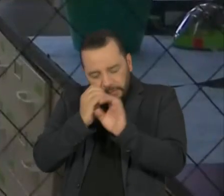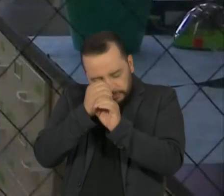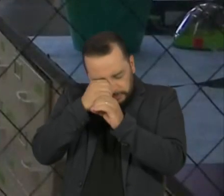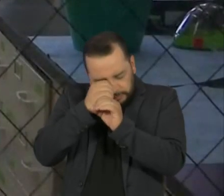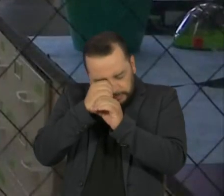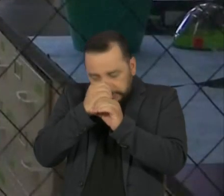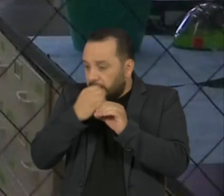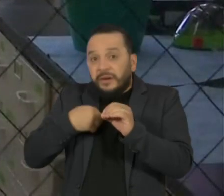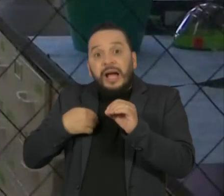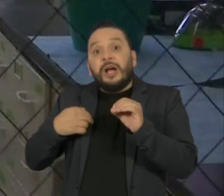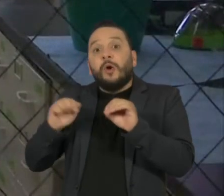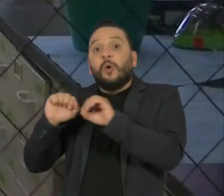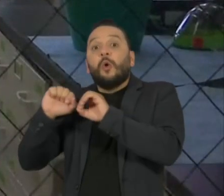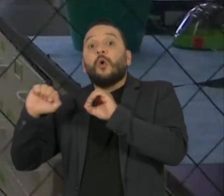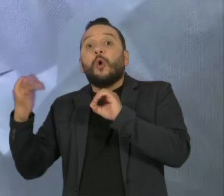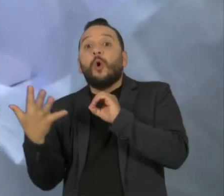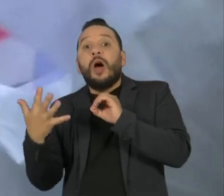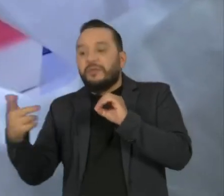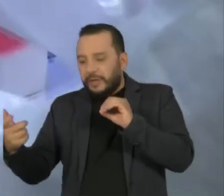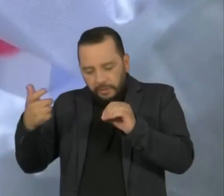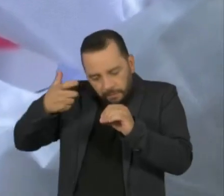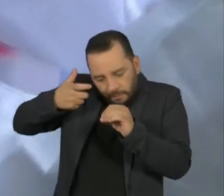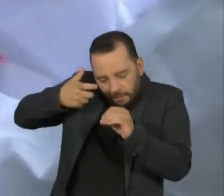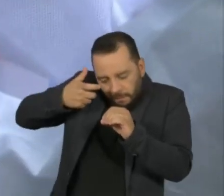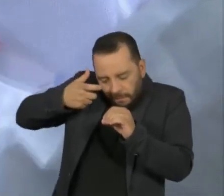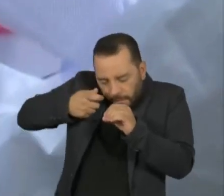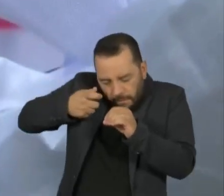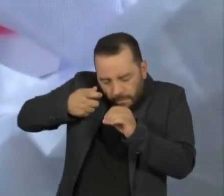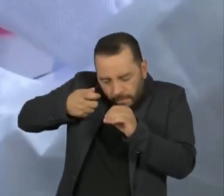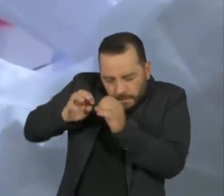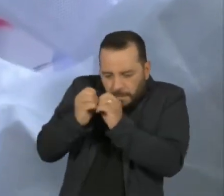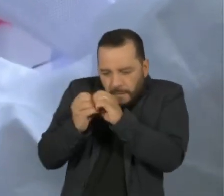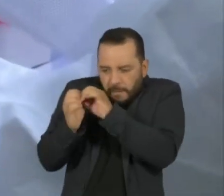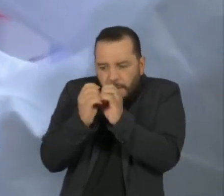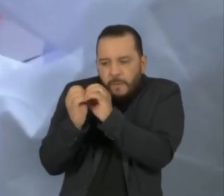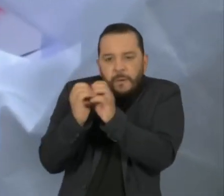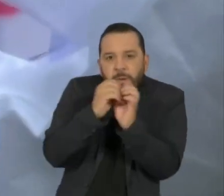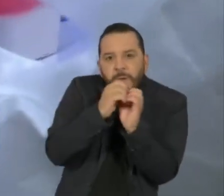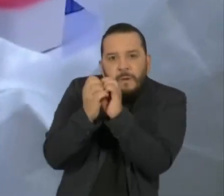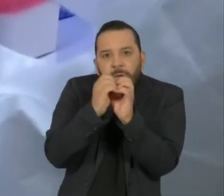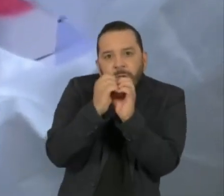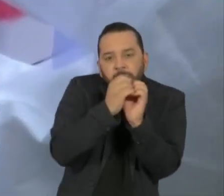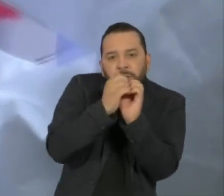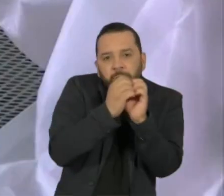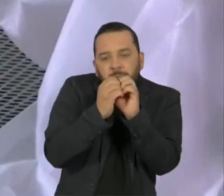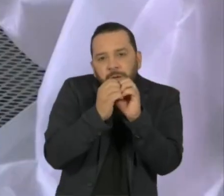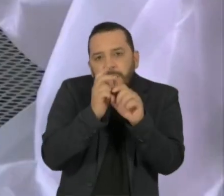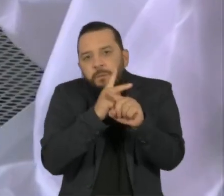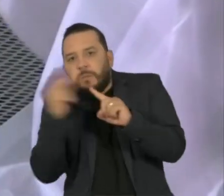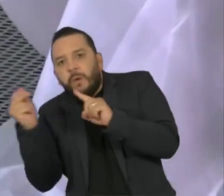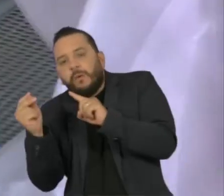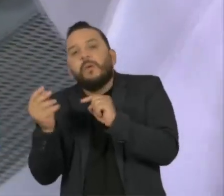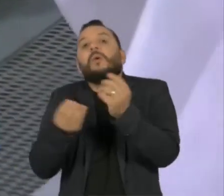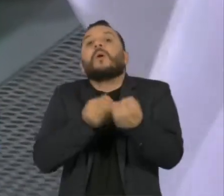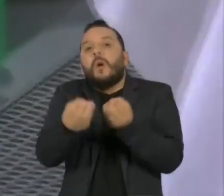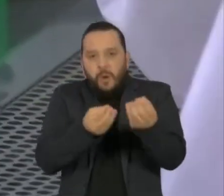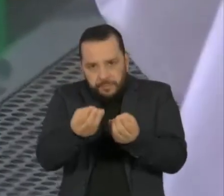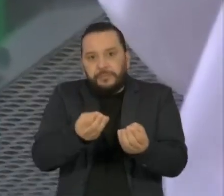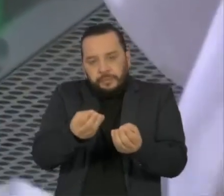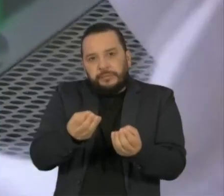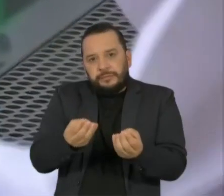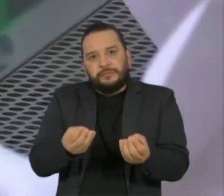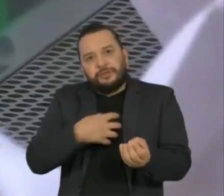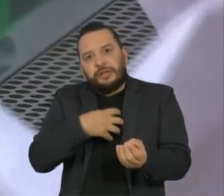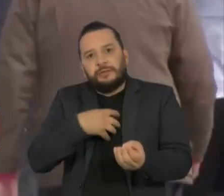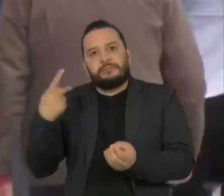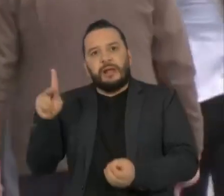coronavírus para descobrir se o vírus tem o poder de infectá-las e como elas se comportam quando expostas à covid